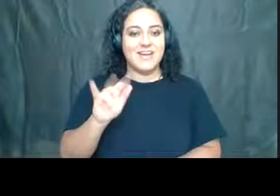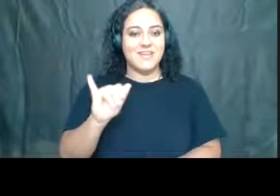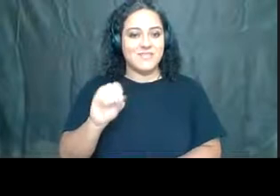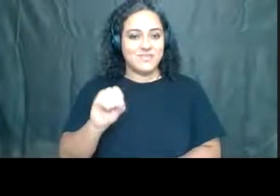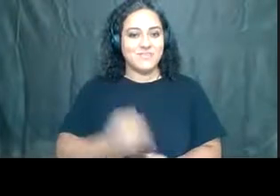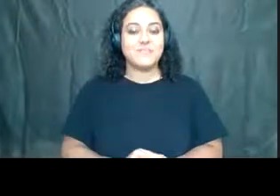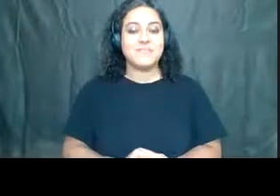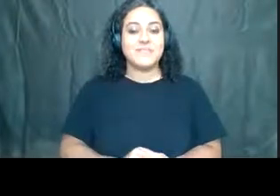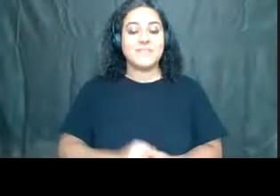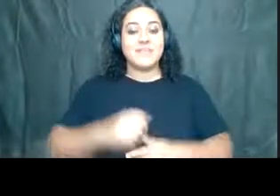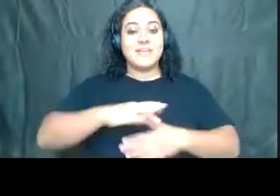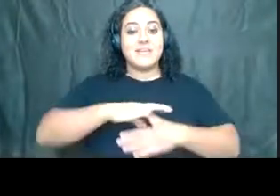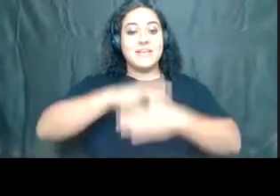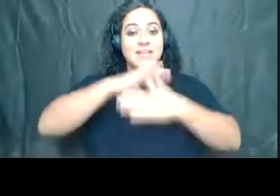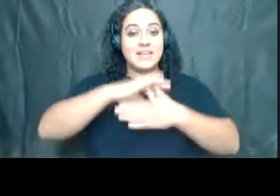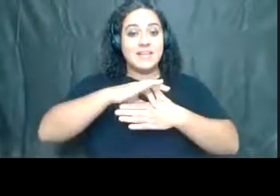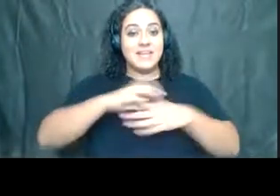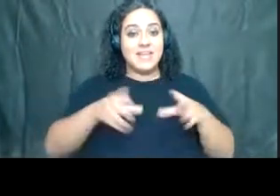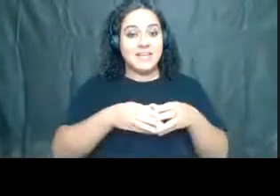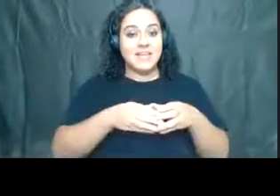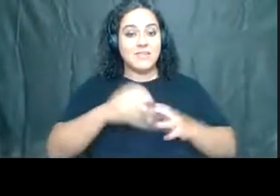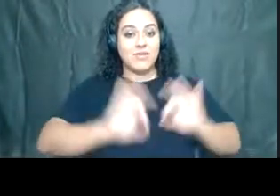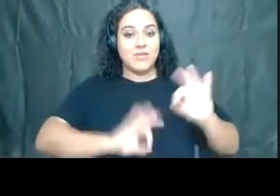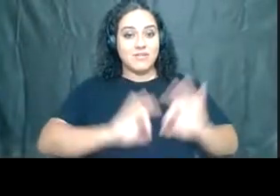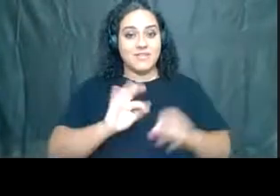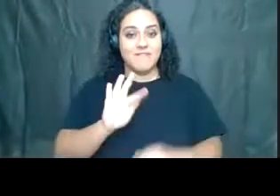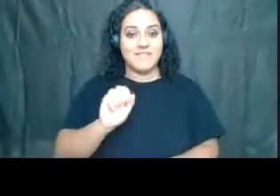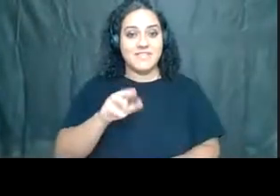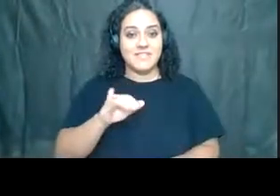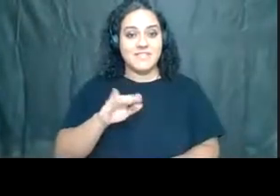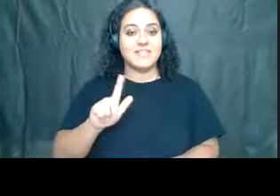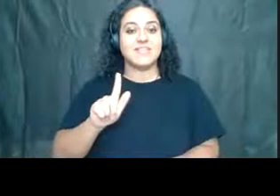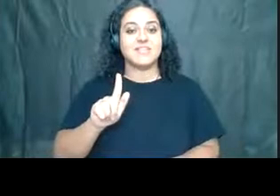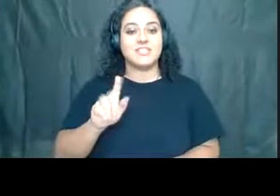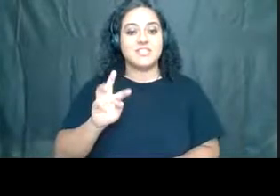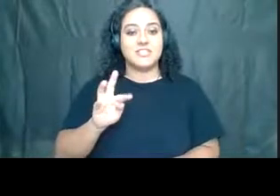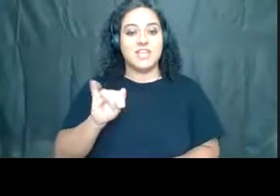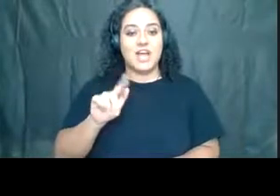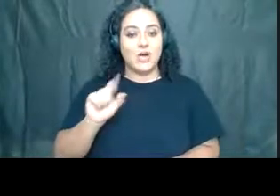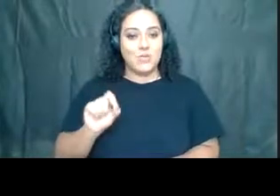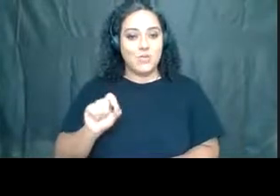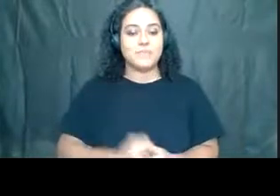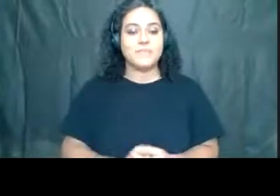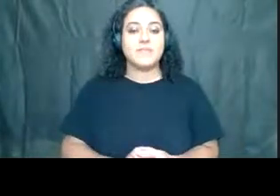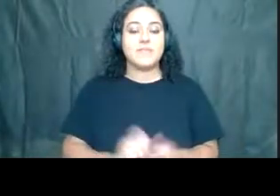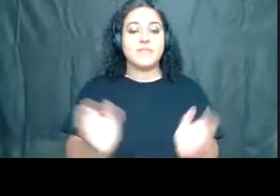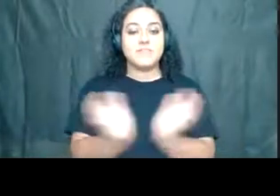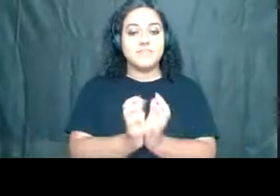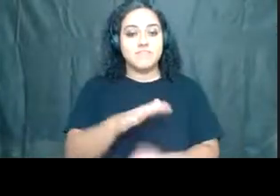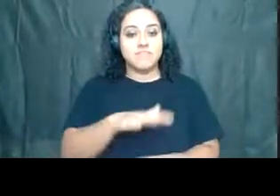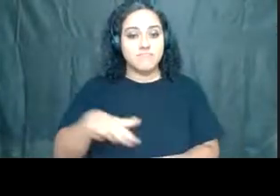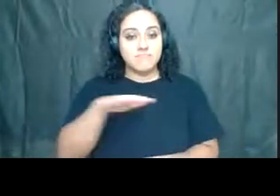O líder da equipe organizadora da FESINC, Tiago Maduro. O líder da equipe organizadora